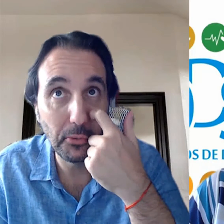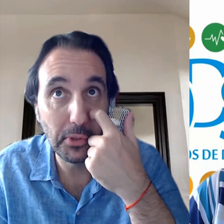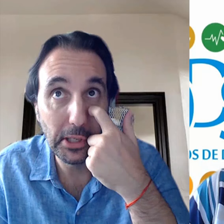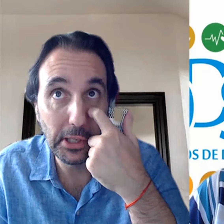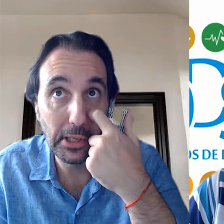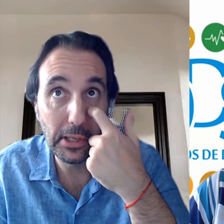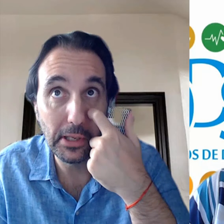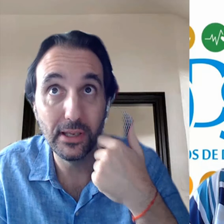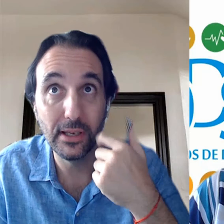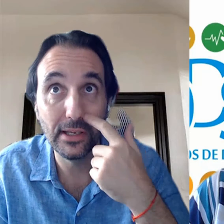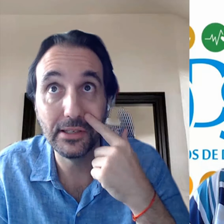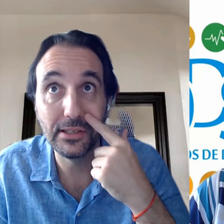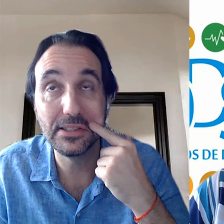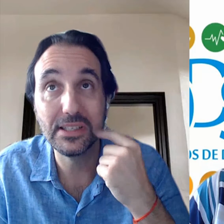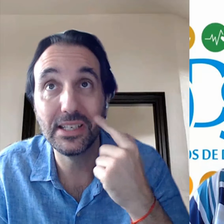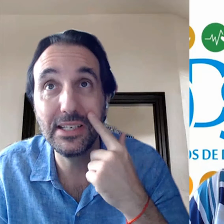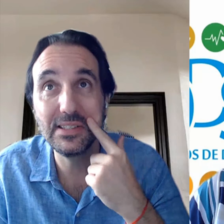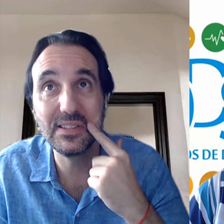em